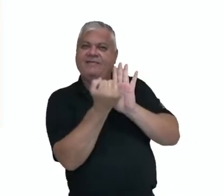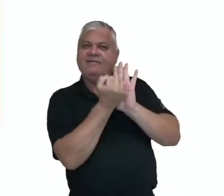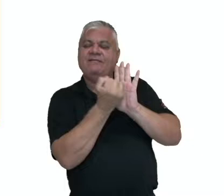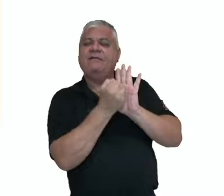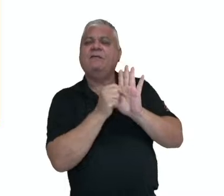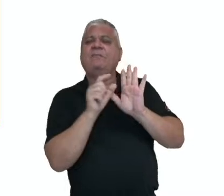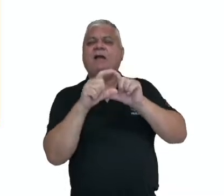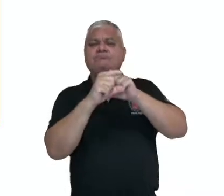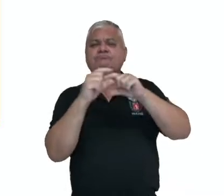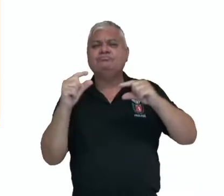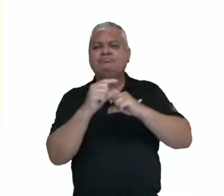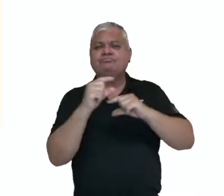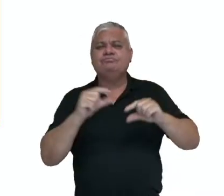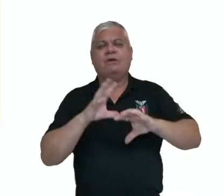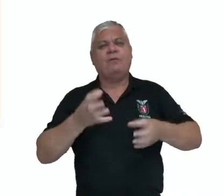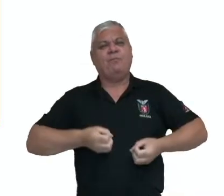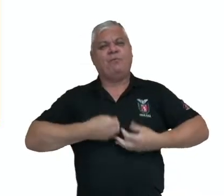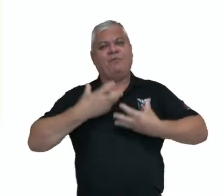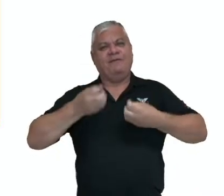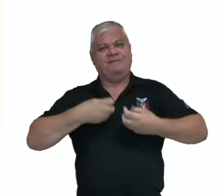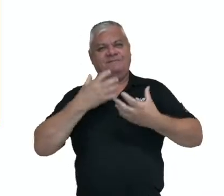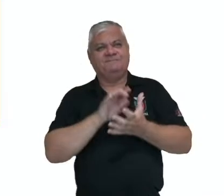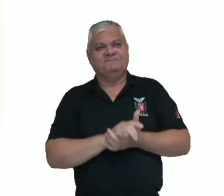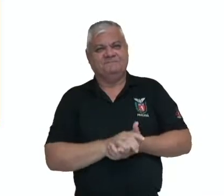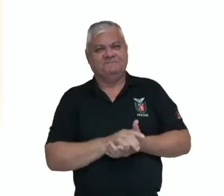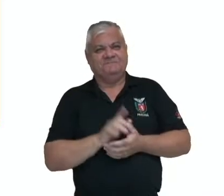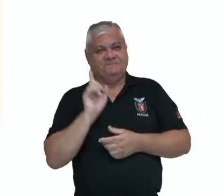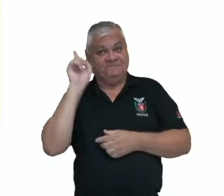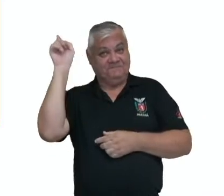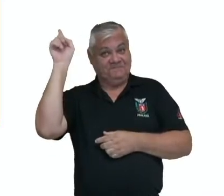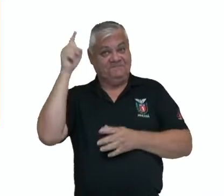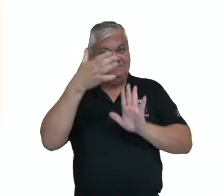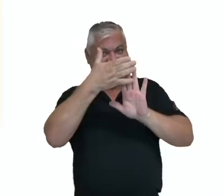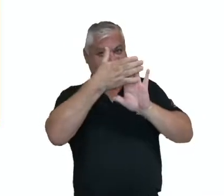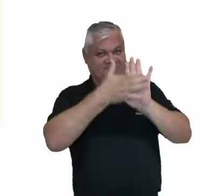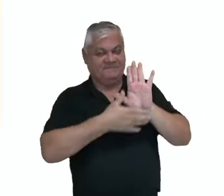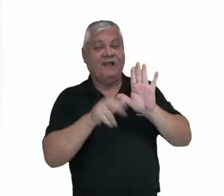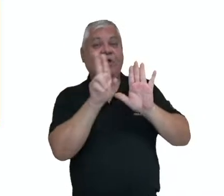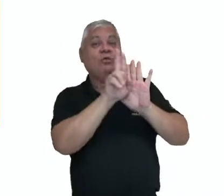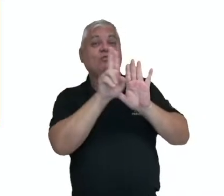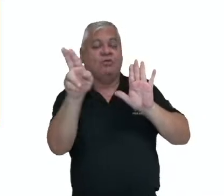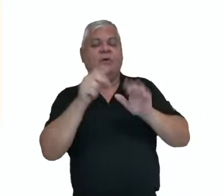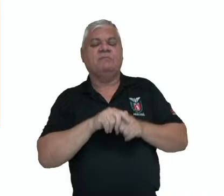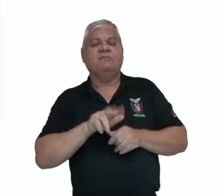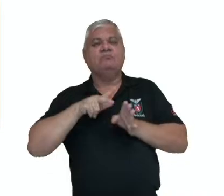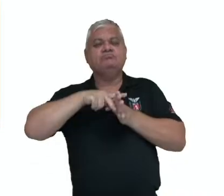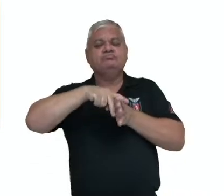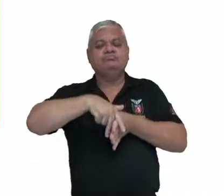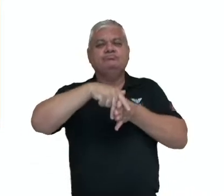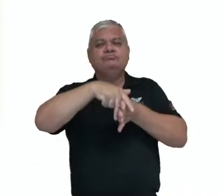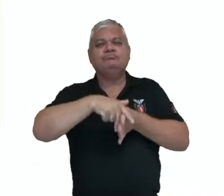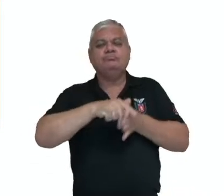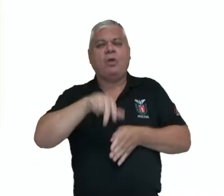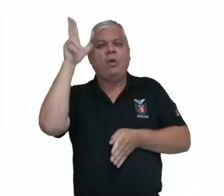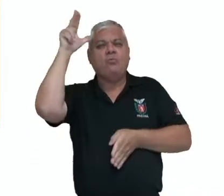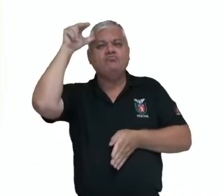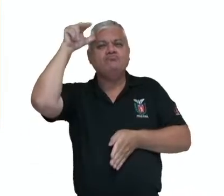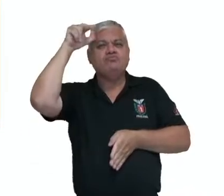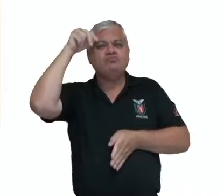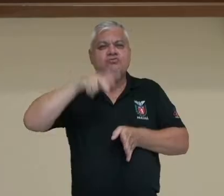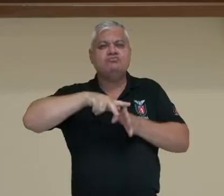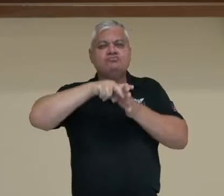poemas. Então, aqui a gente tem a capa do poema, que tem um burro carregando o mundo nas costas e um homem